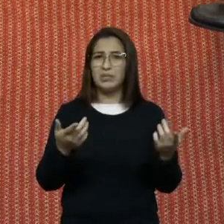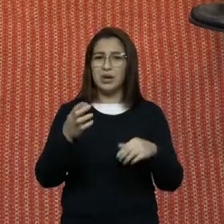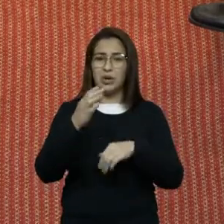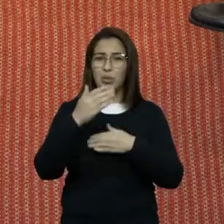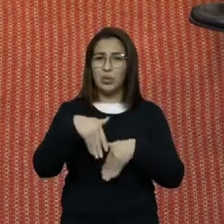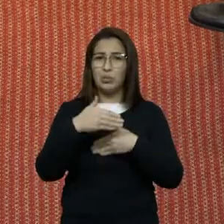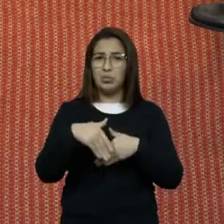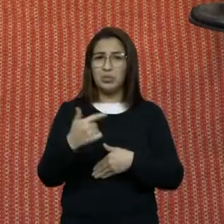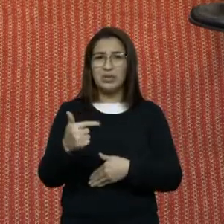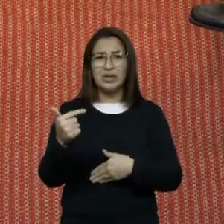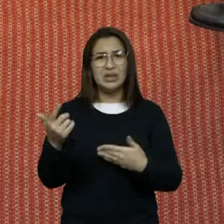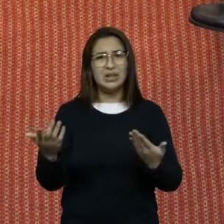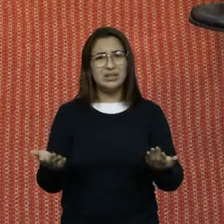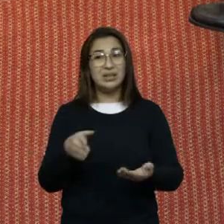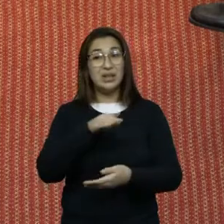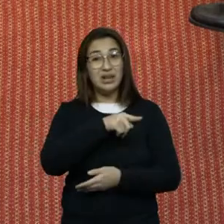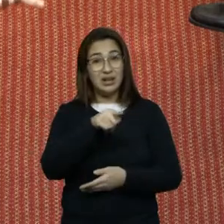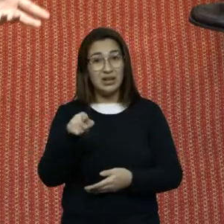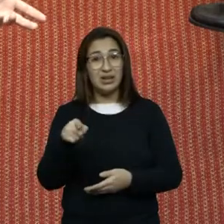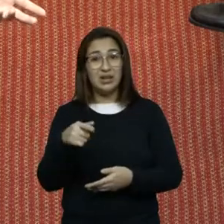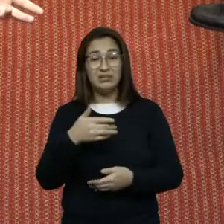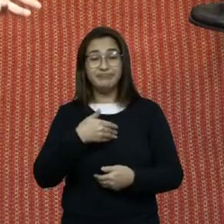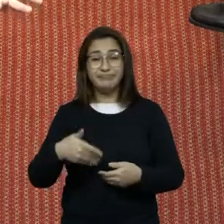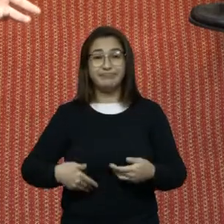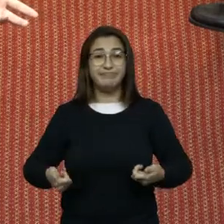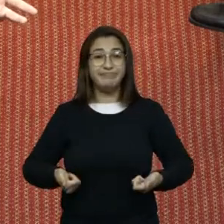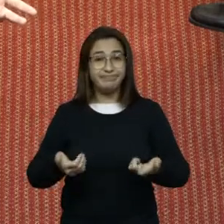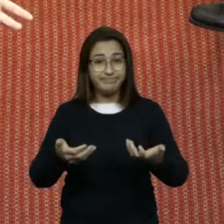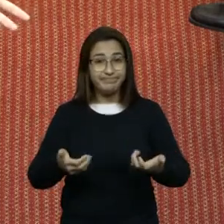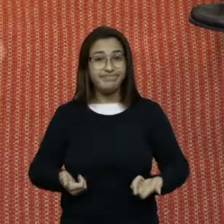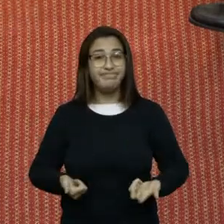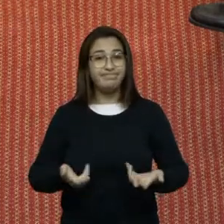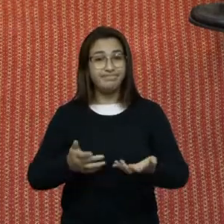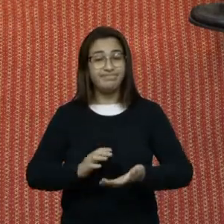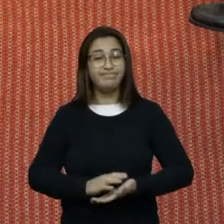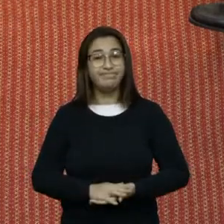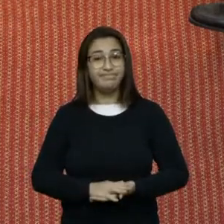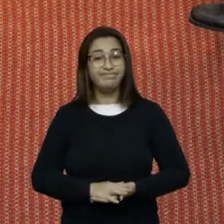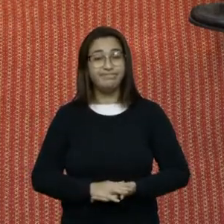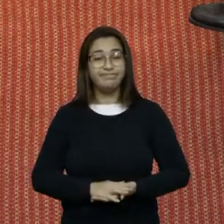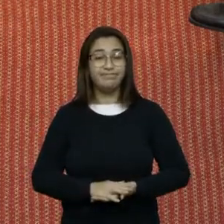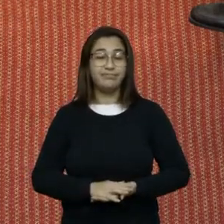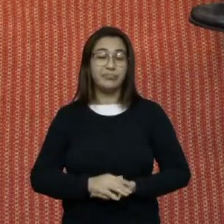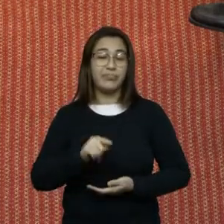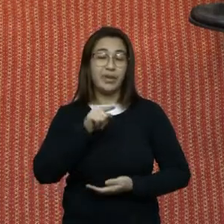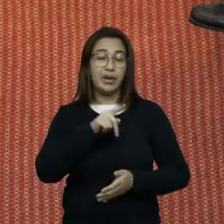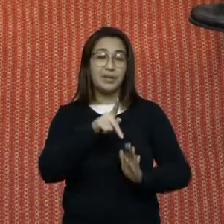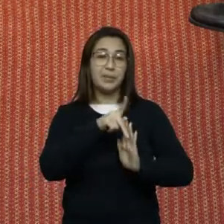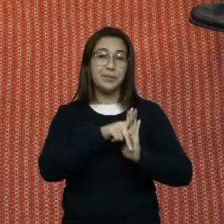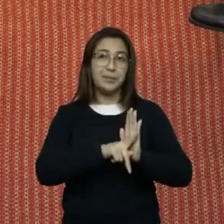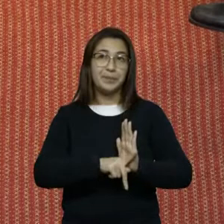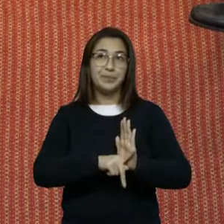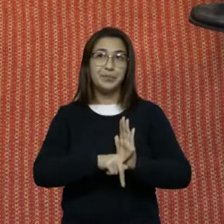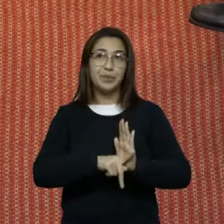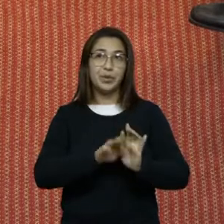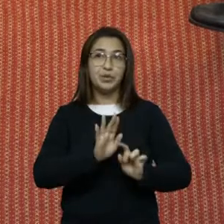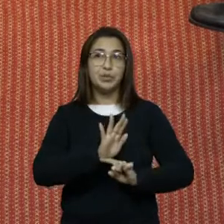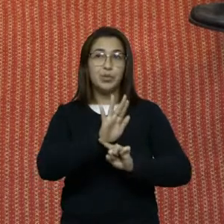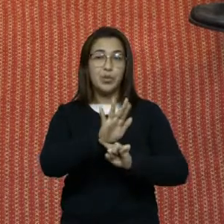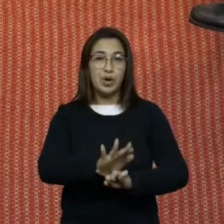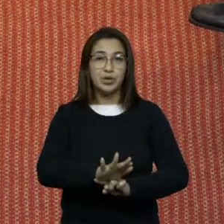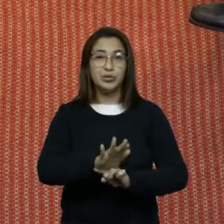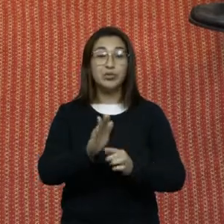está gastando é para isso que nós vamos se botar mais a sociedade esse projeto ele ajuda